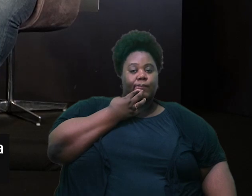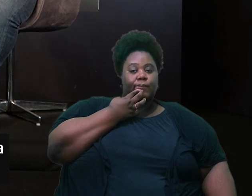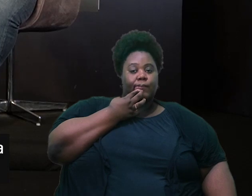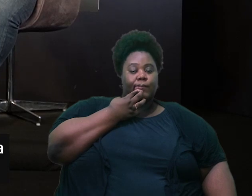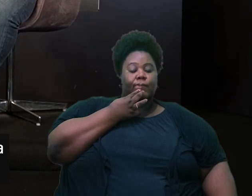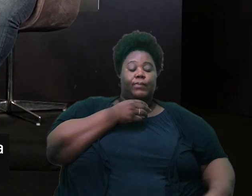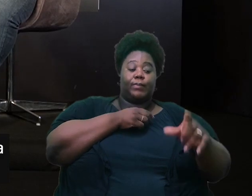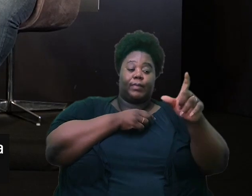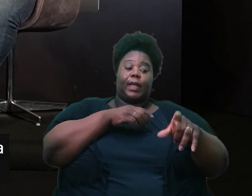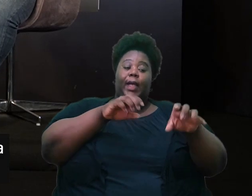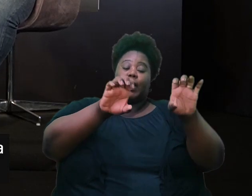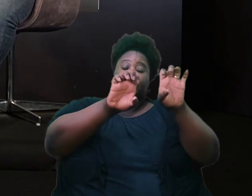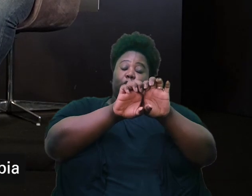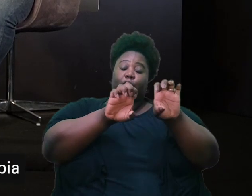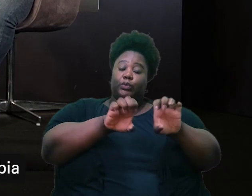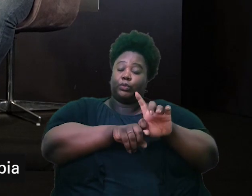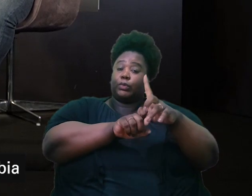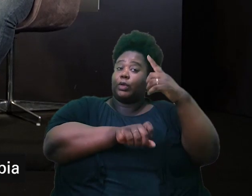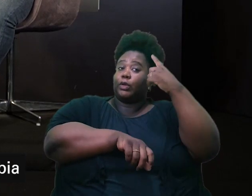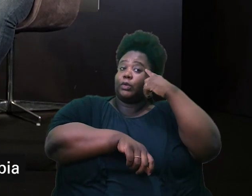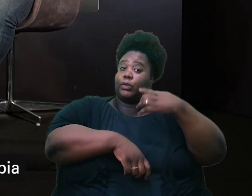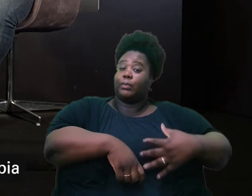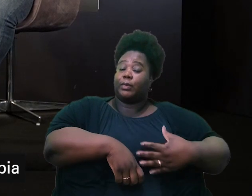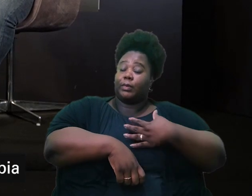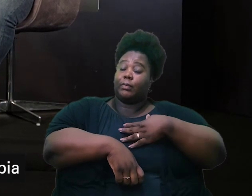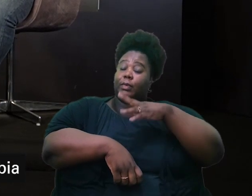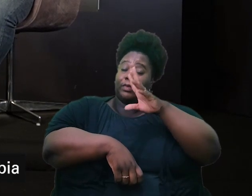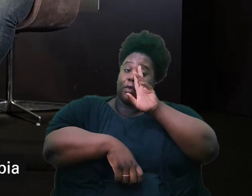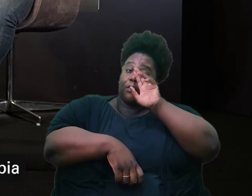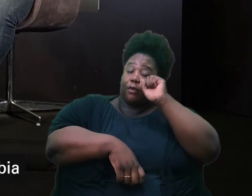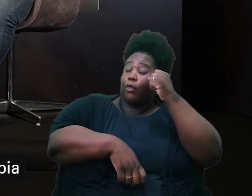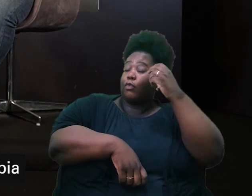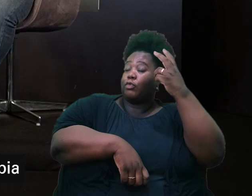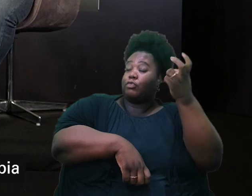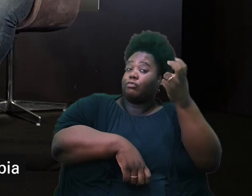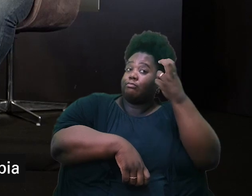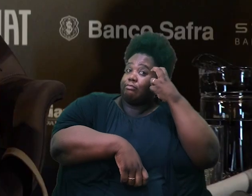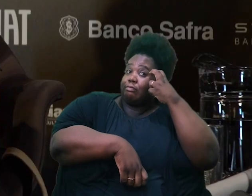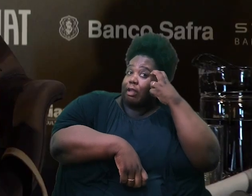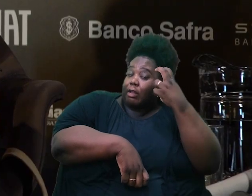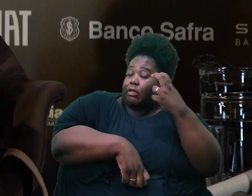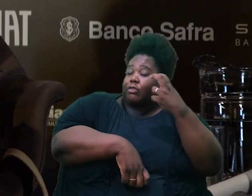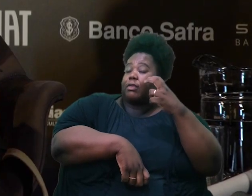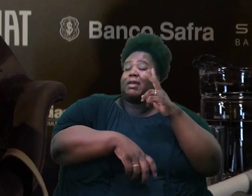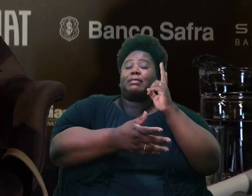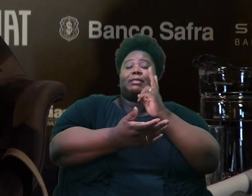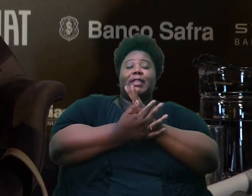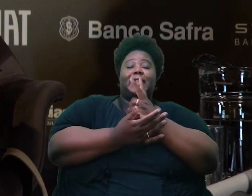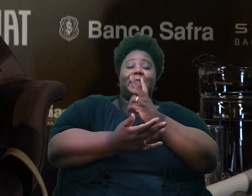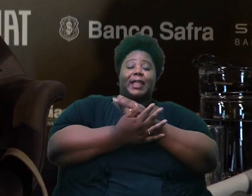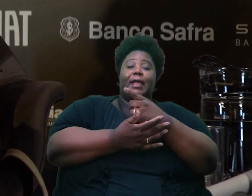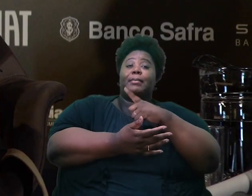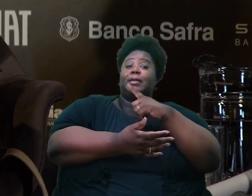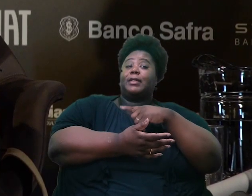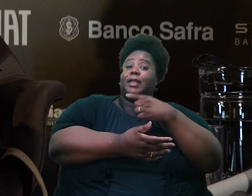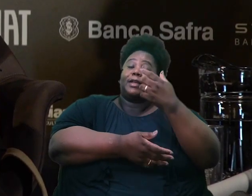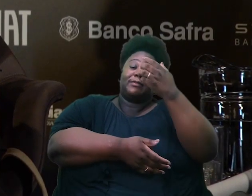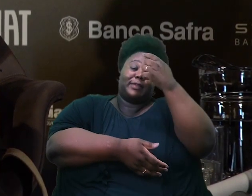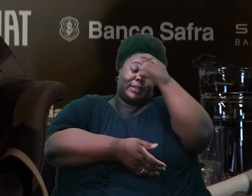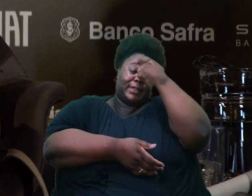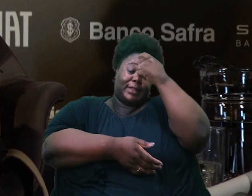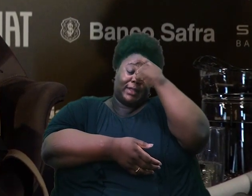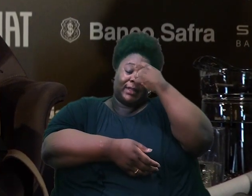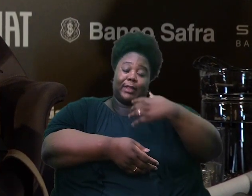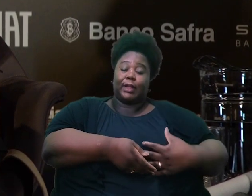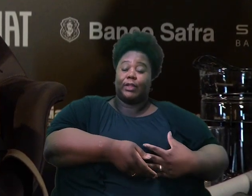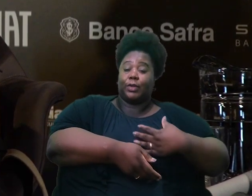pensamento racista. Uma mulher muito forte, muito sábia. e que sempre teve muita consciência do racismo